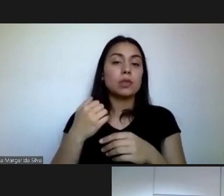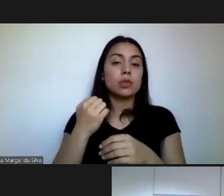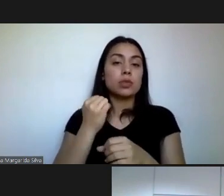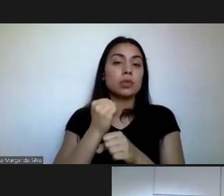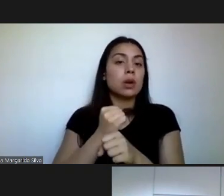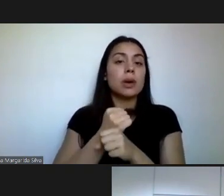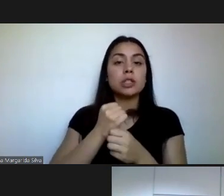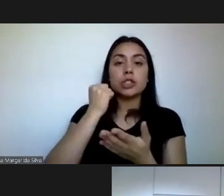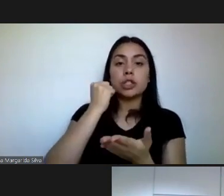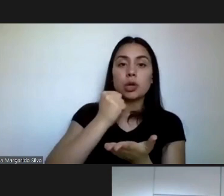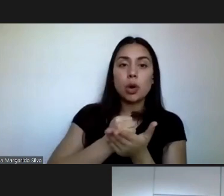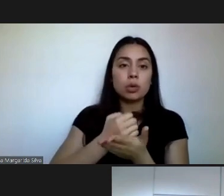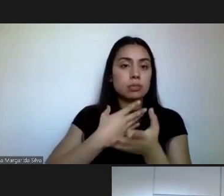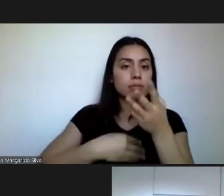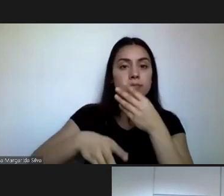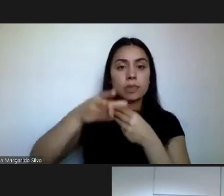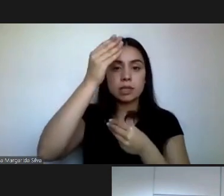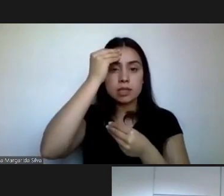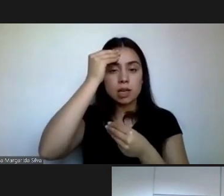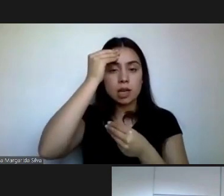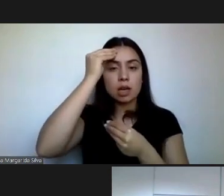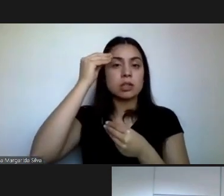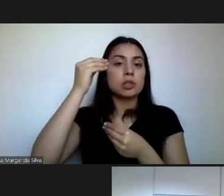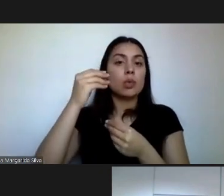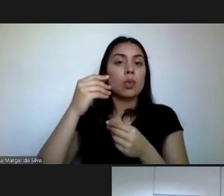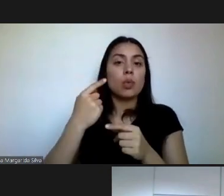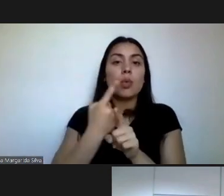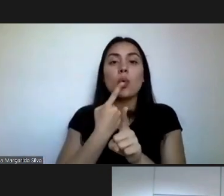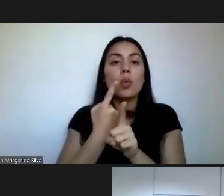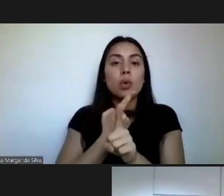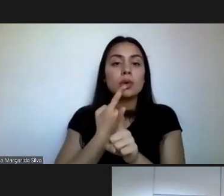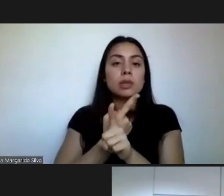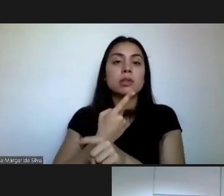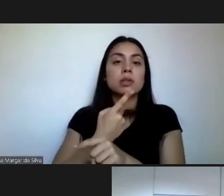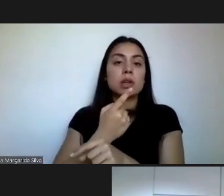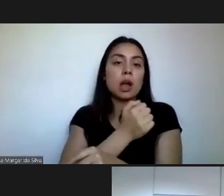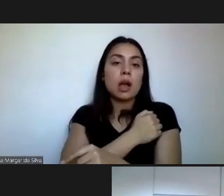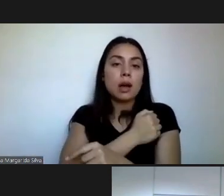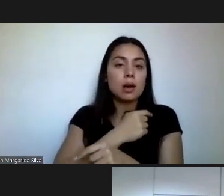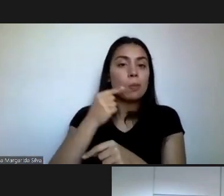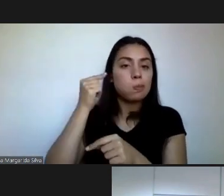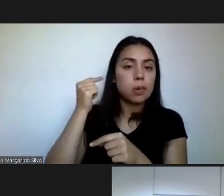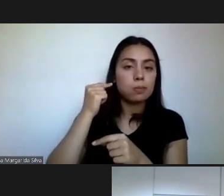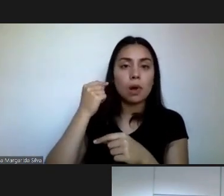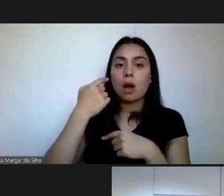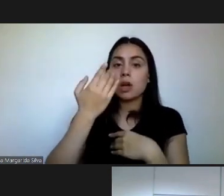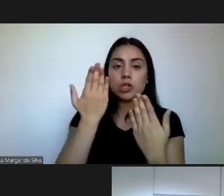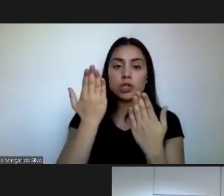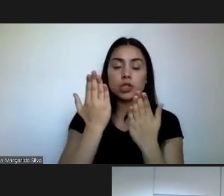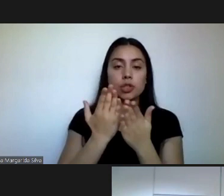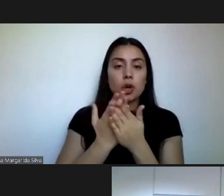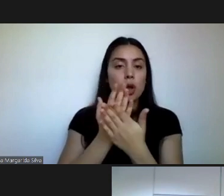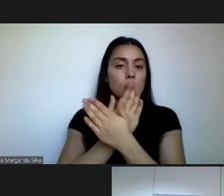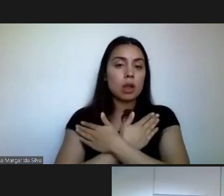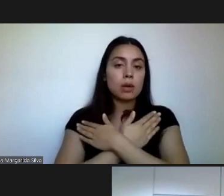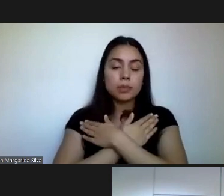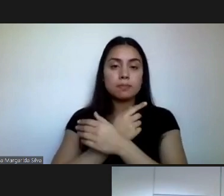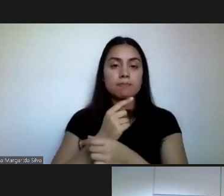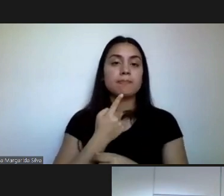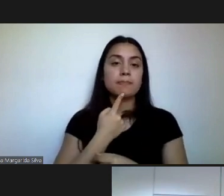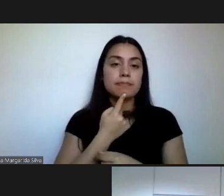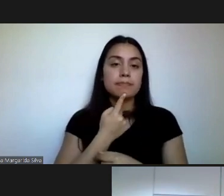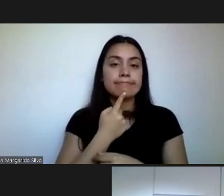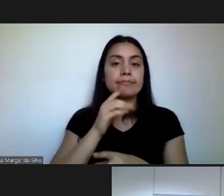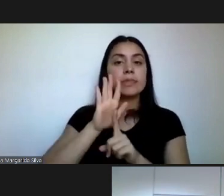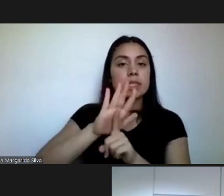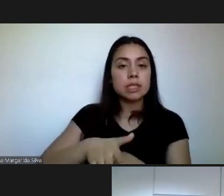aprendizagens que traziam de casa, aprendizagens que vinham da sua comunidade, percebemos que havia de facto essas